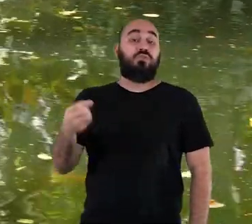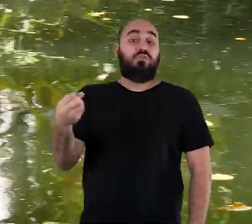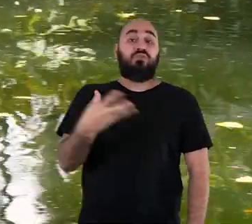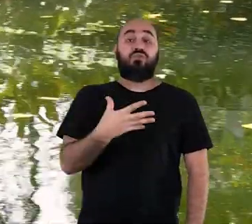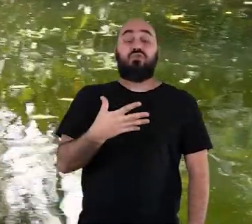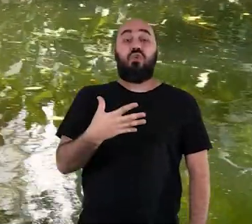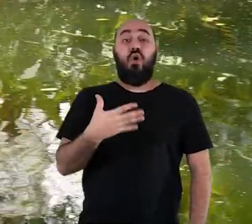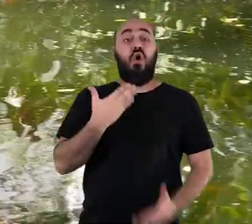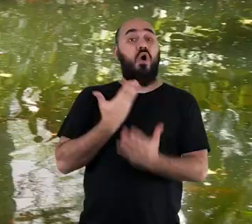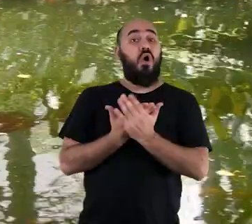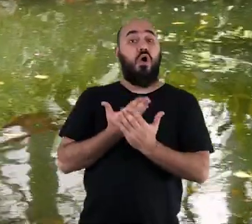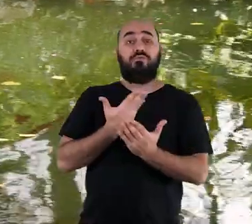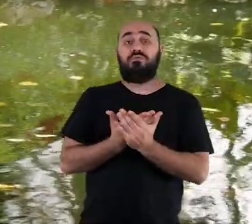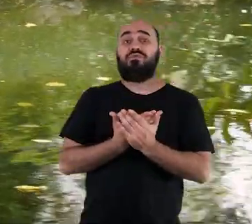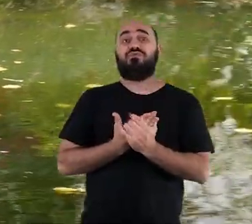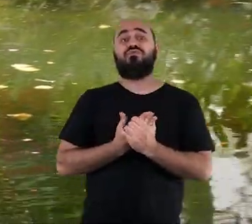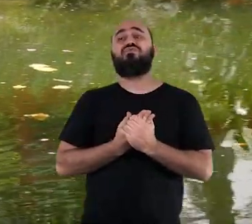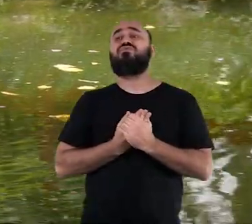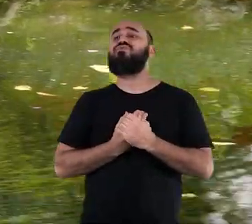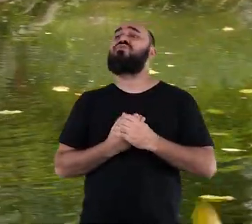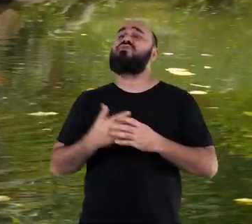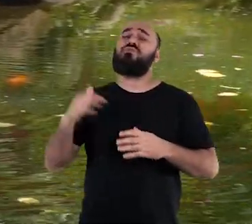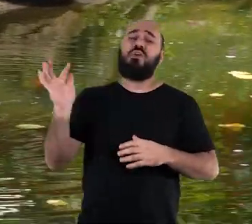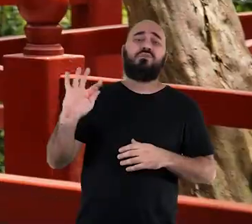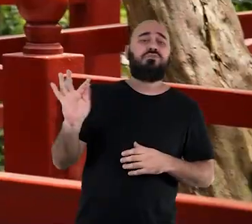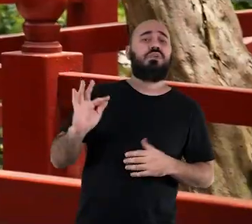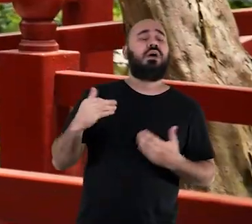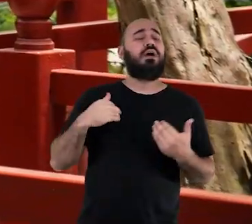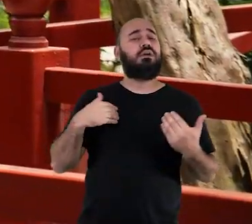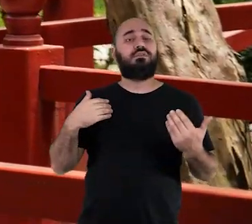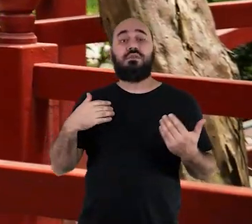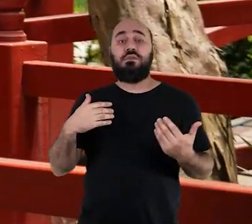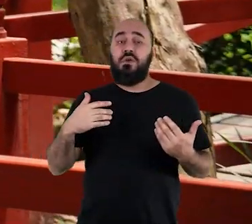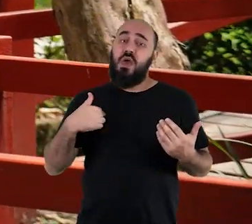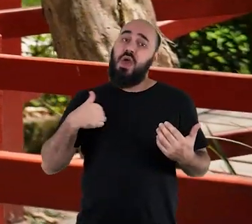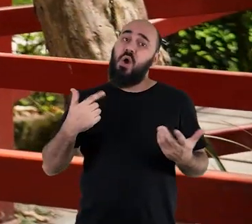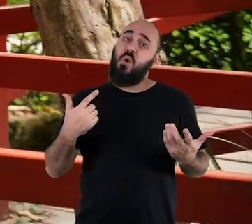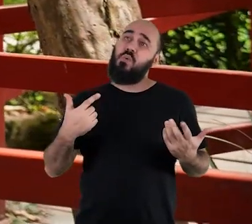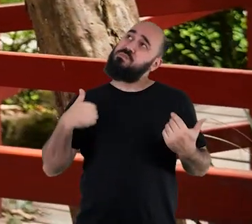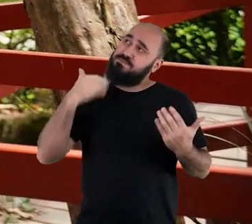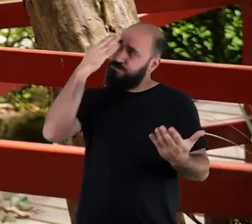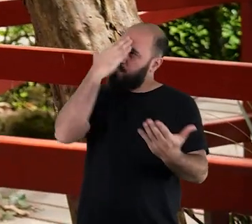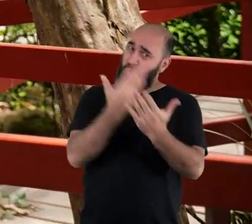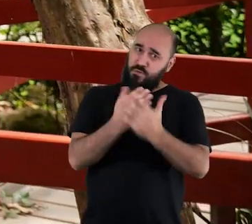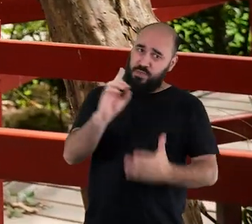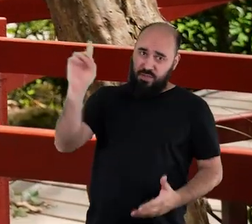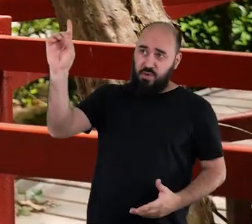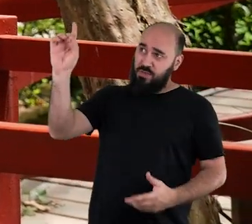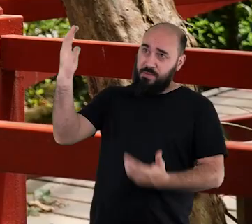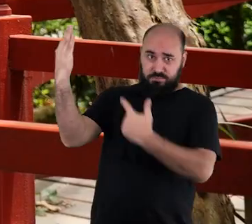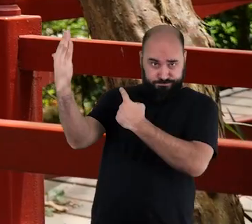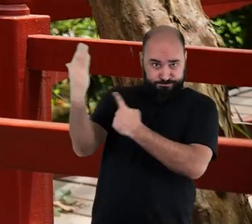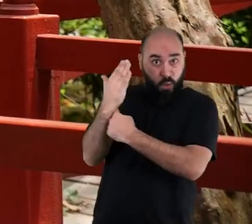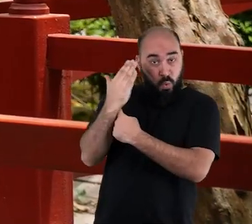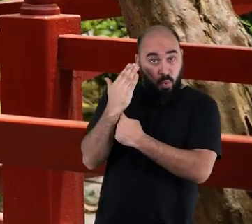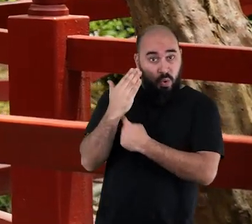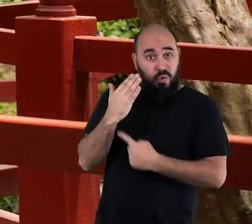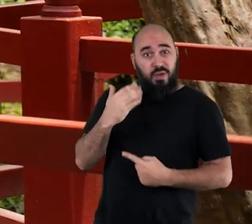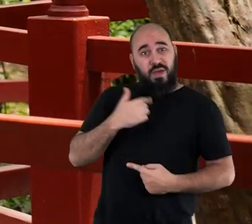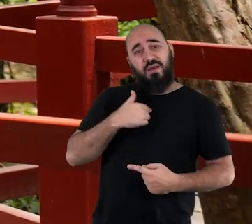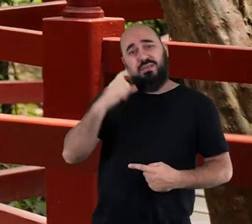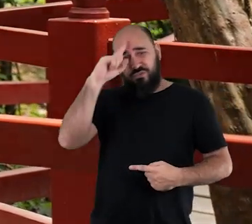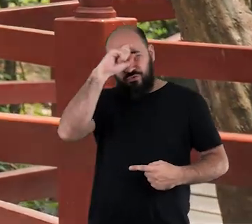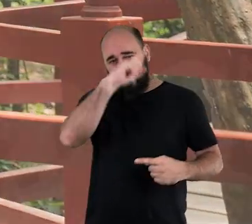caminhar, tudo começou a dar certo na minha vida. E mesmo nos momentos difíceis, eu sei que eu tenho o meu Deus